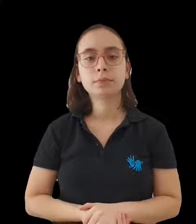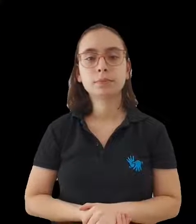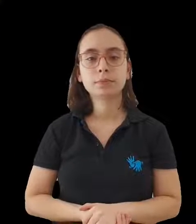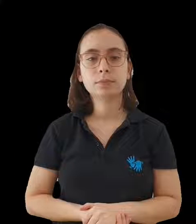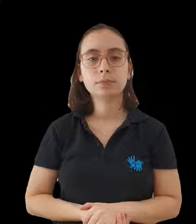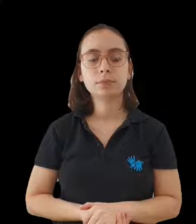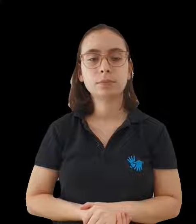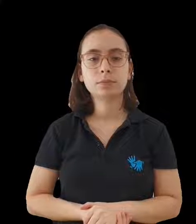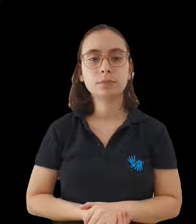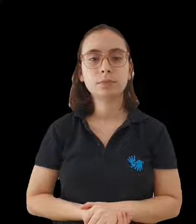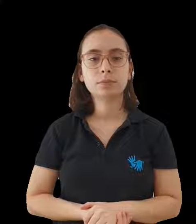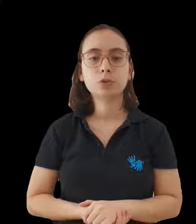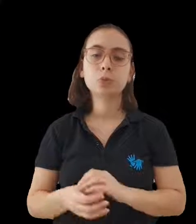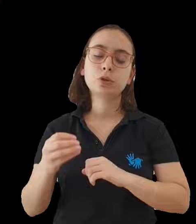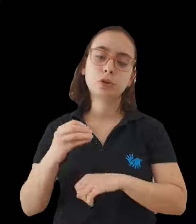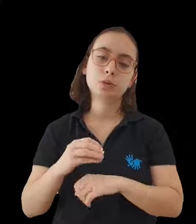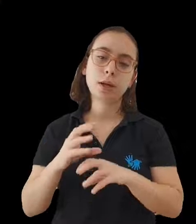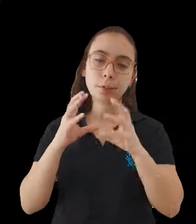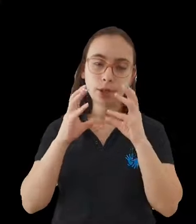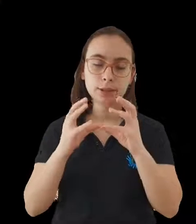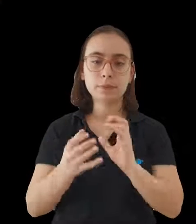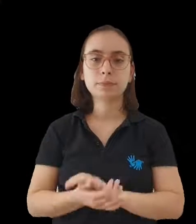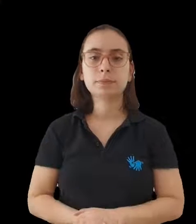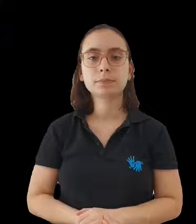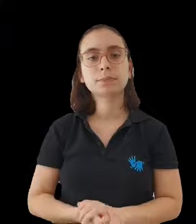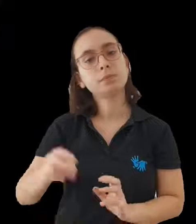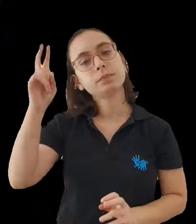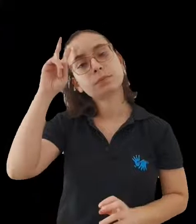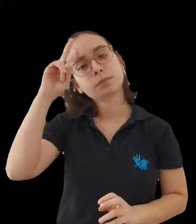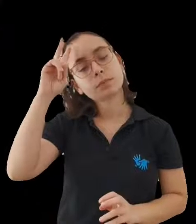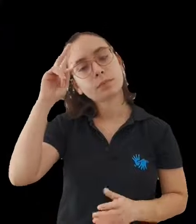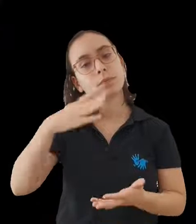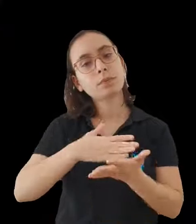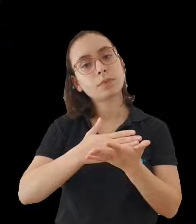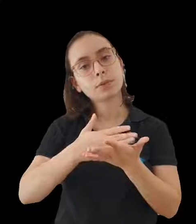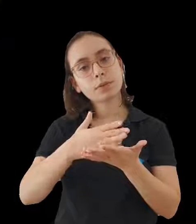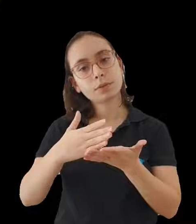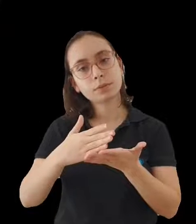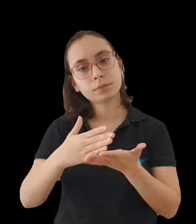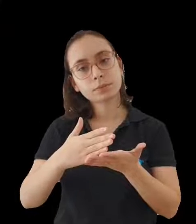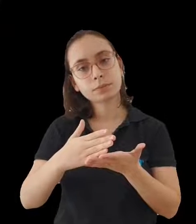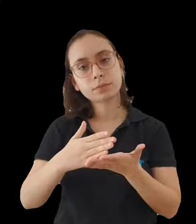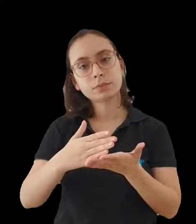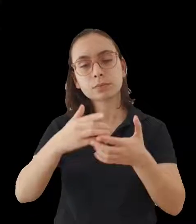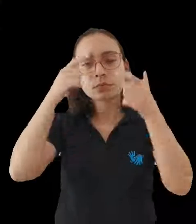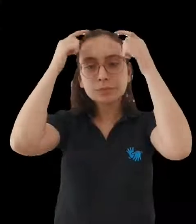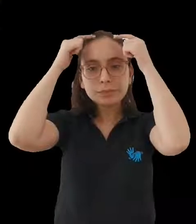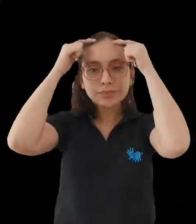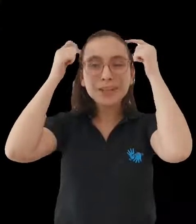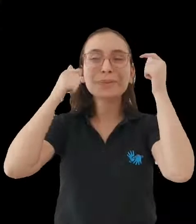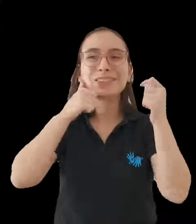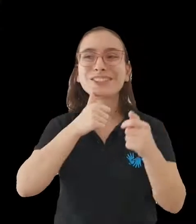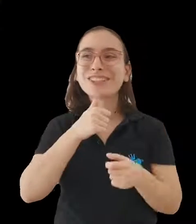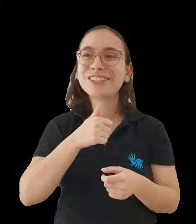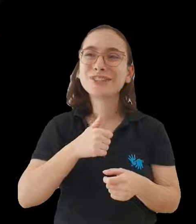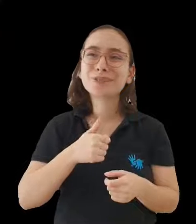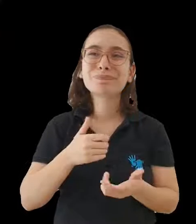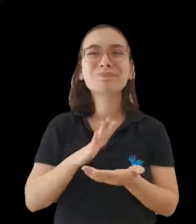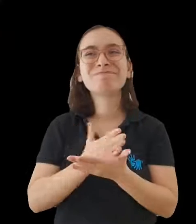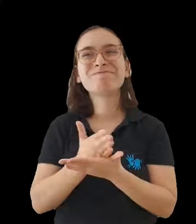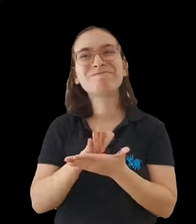por enquanto, pega a bolinha. A história começa dizendo que essa princesa é meio chata. Pelo menos eu conto assim,